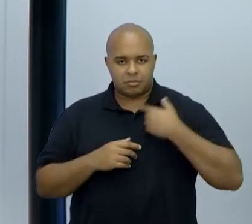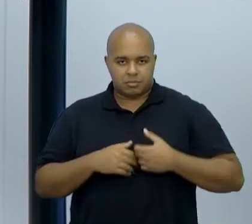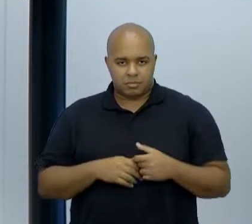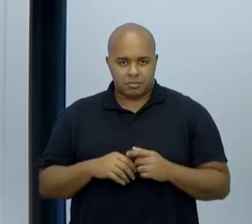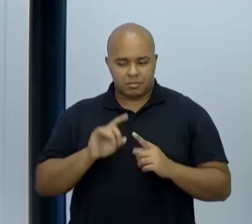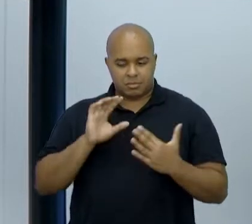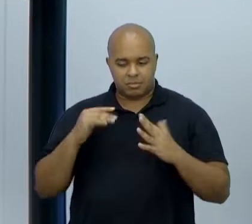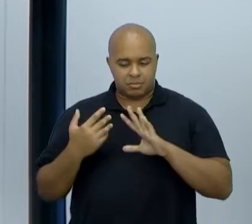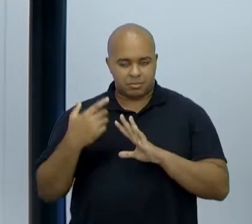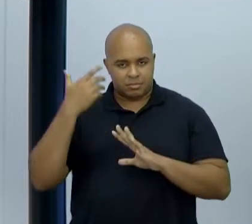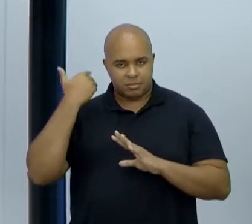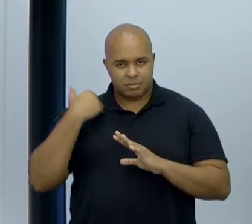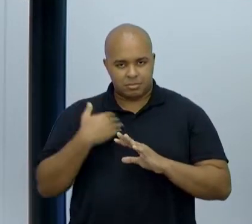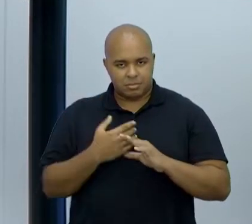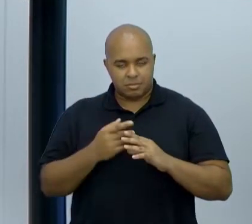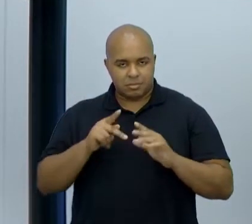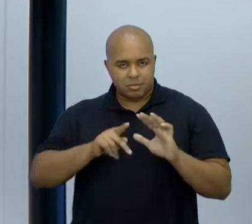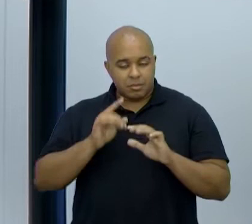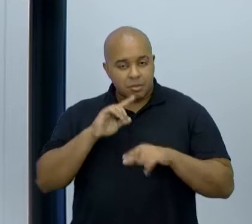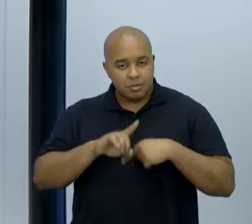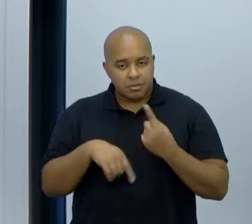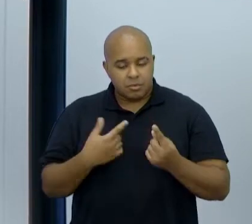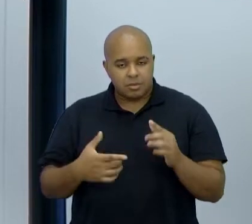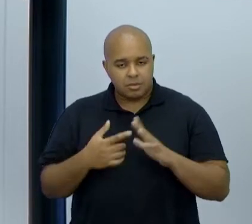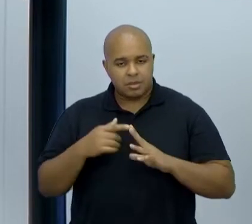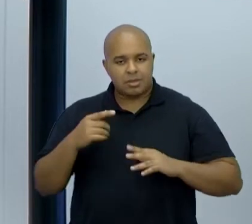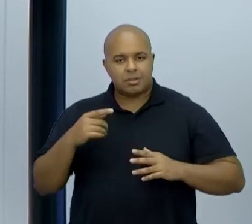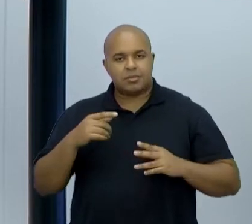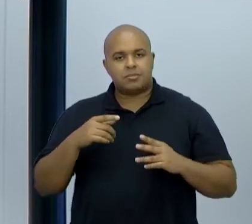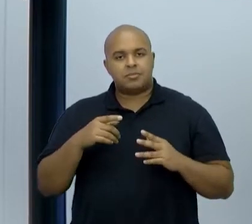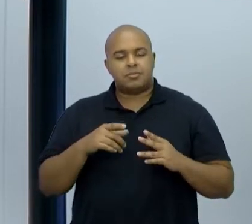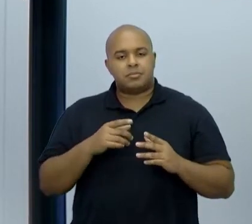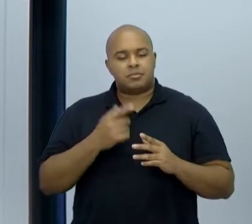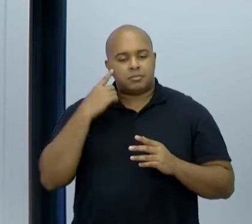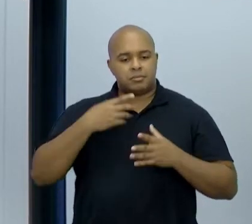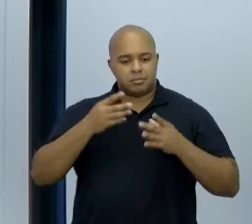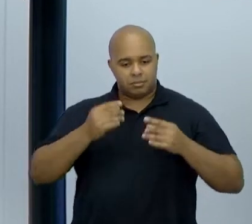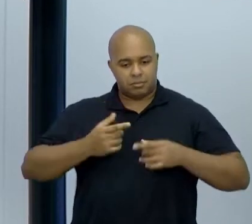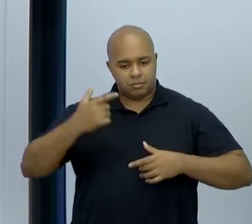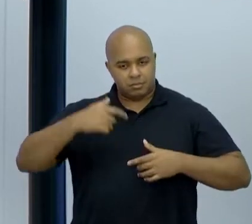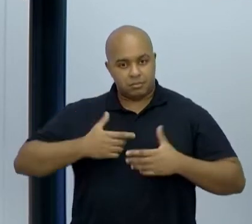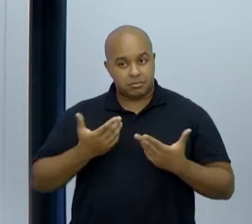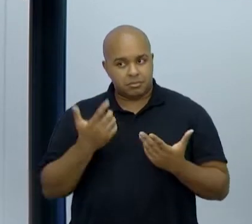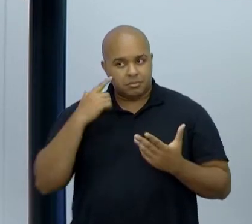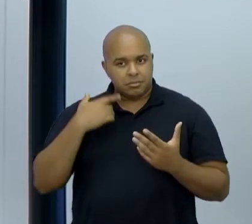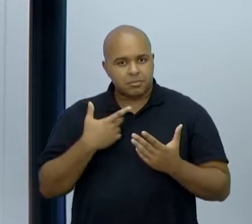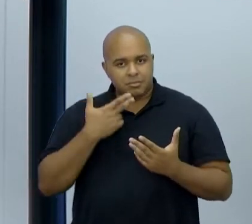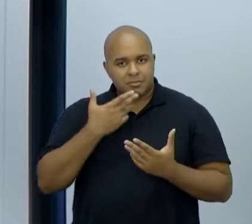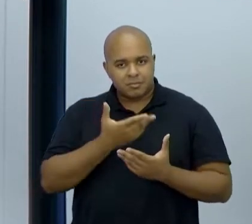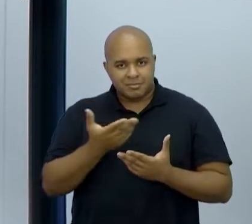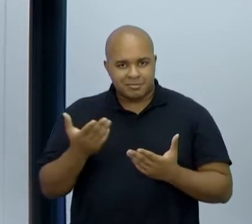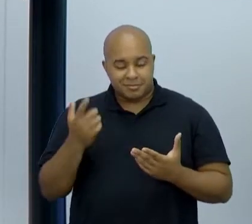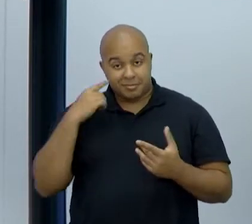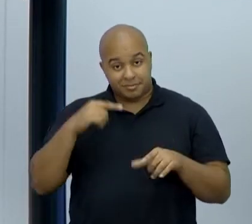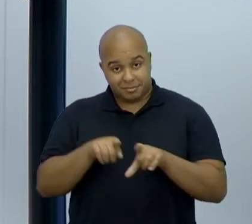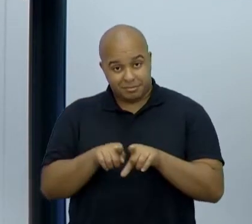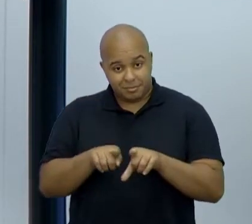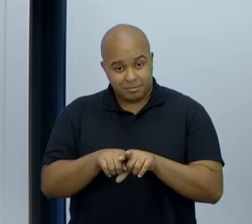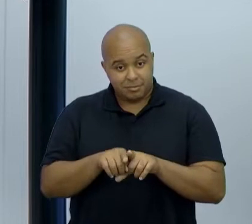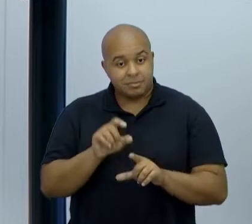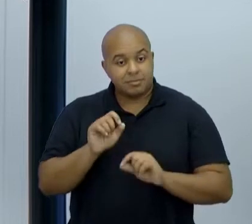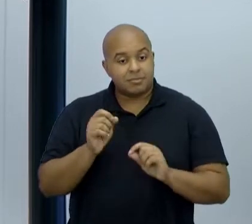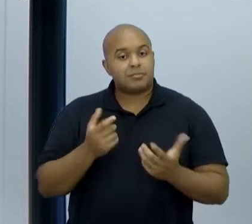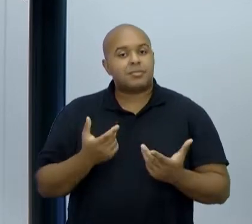e agora, né, depois da minha autodescrição, quero falar para vocês